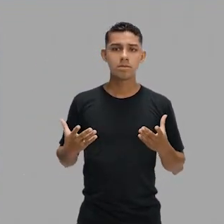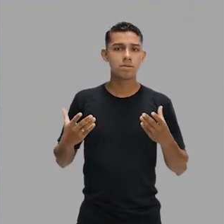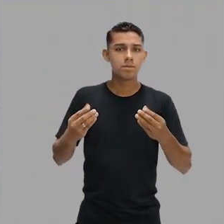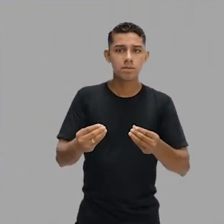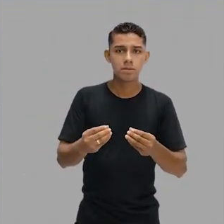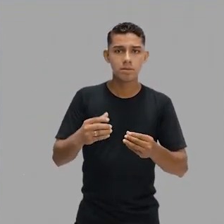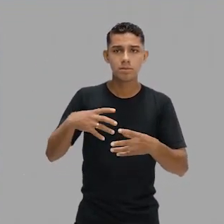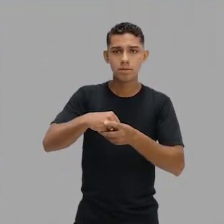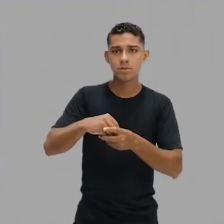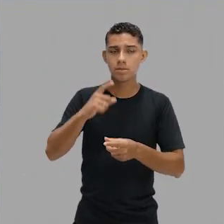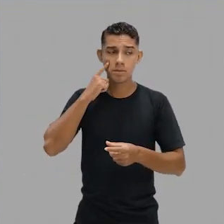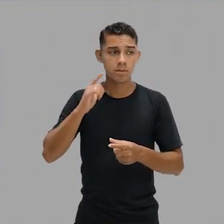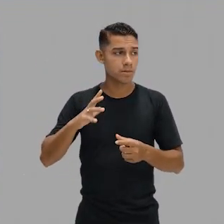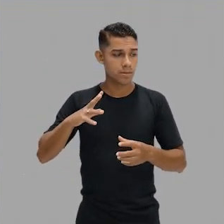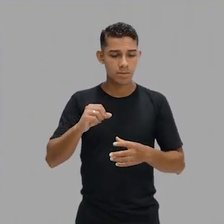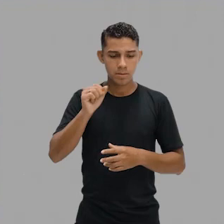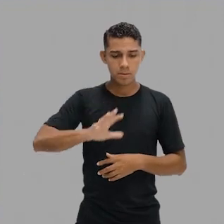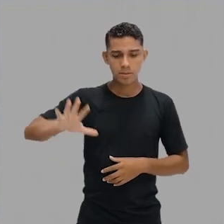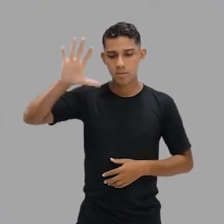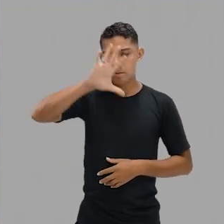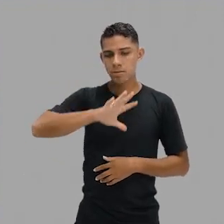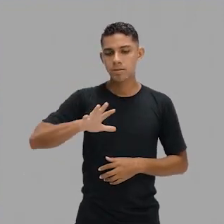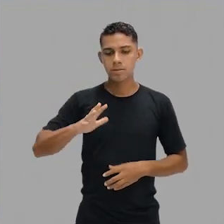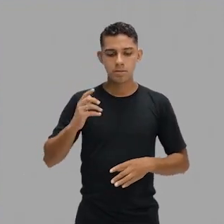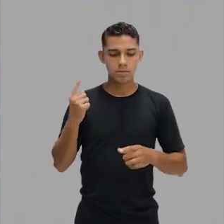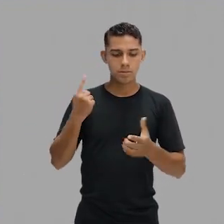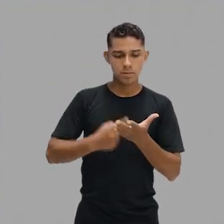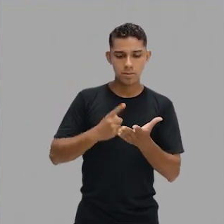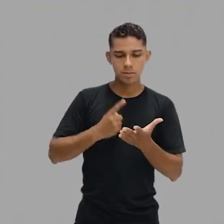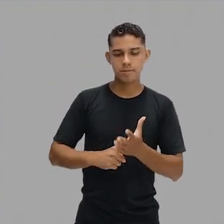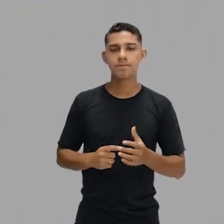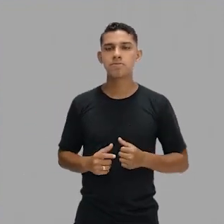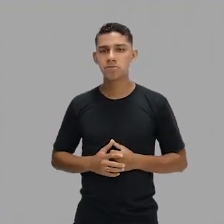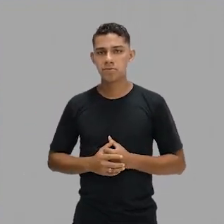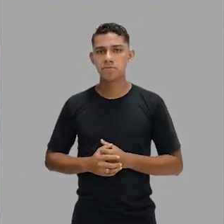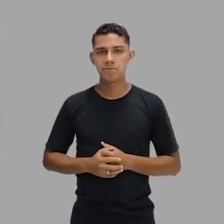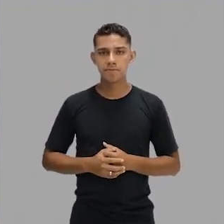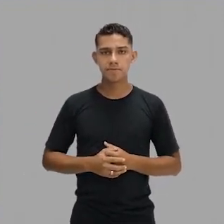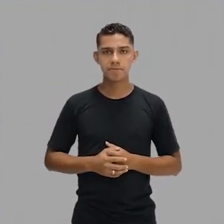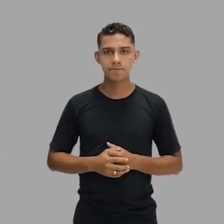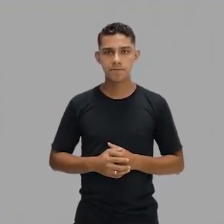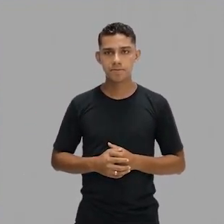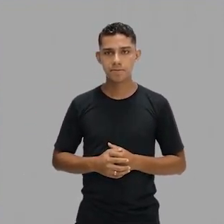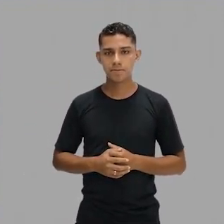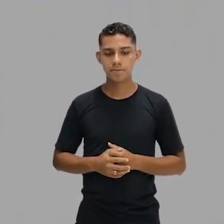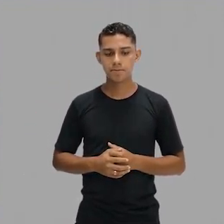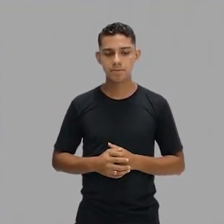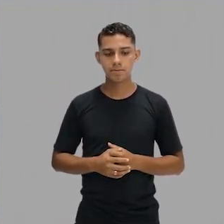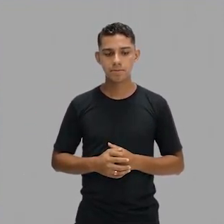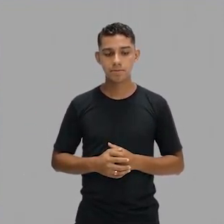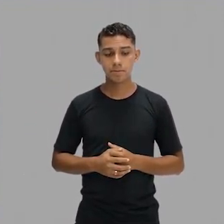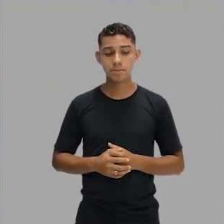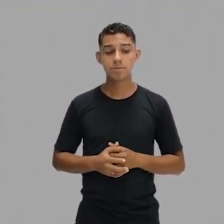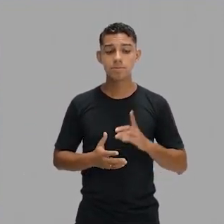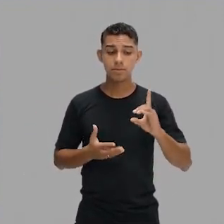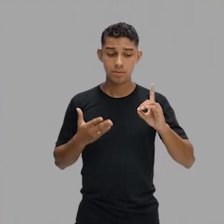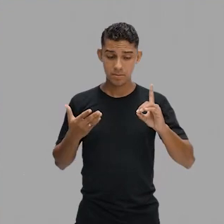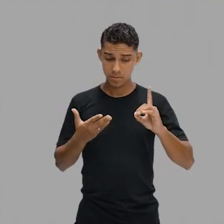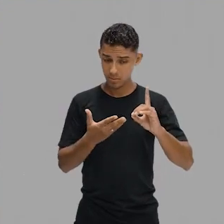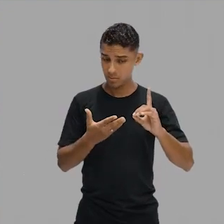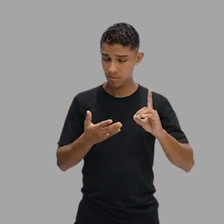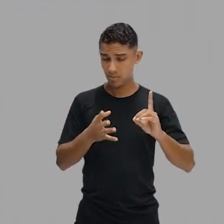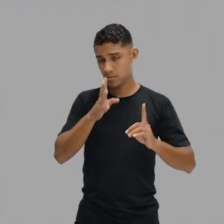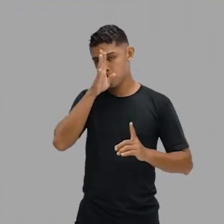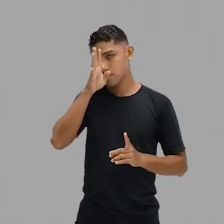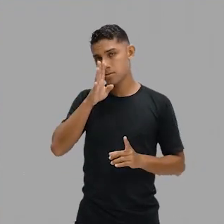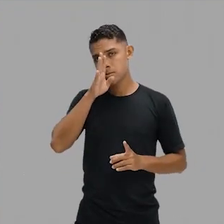mesma sintonia, não está harmônico, não está de acordo, tá certo? Essa letra dela exagera, ela pesa também